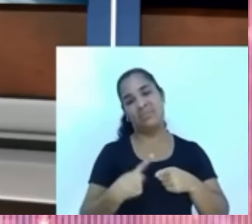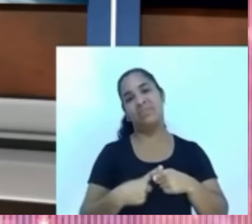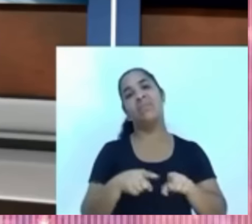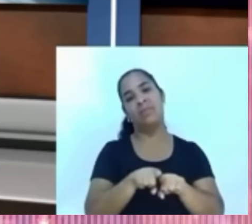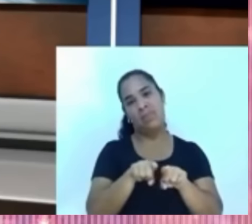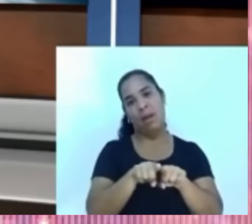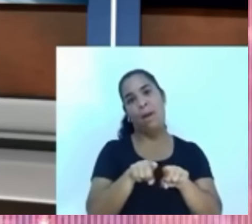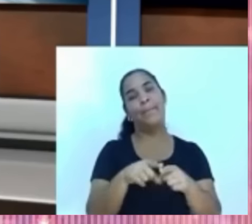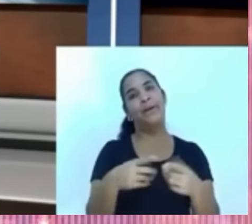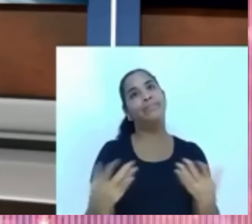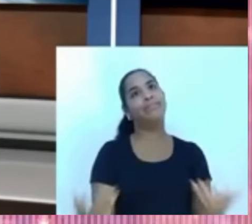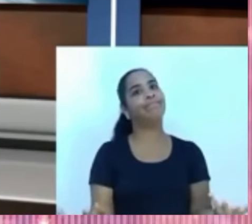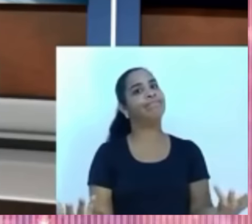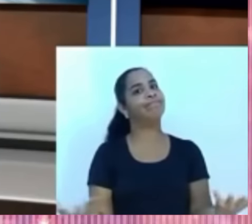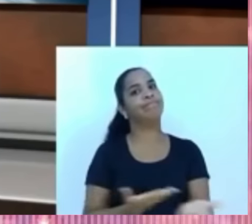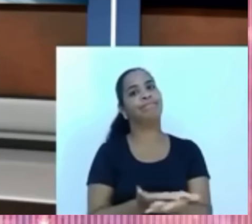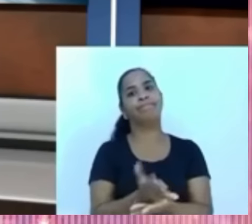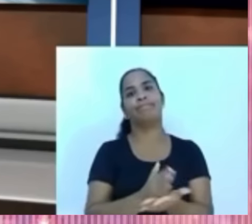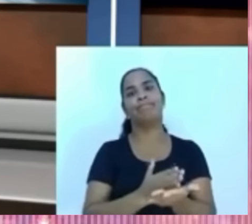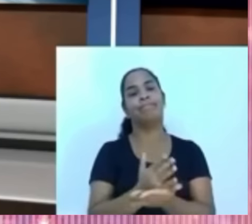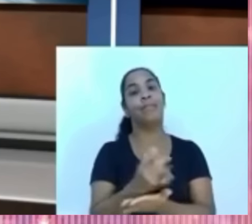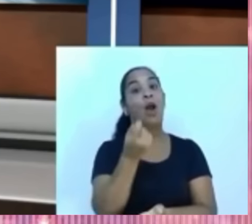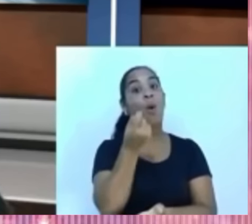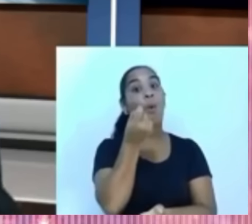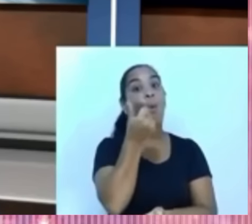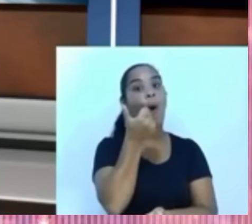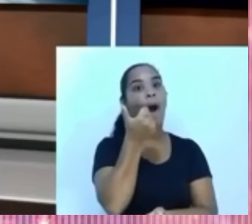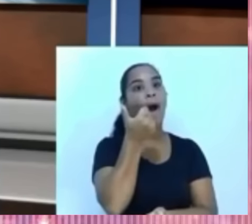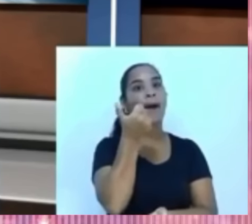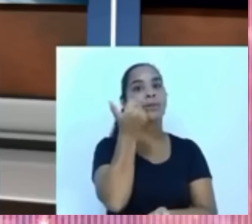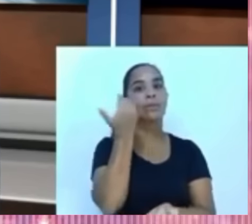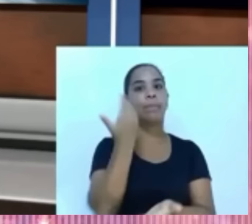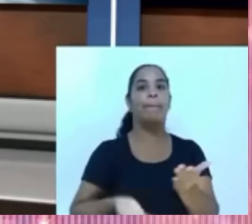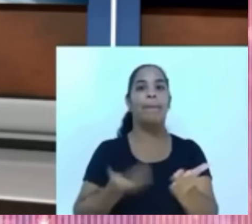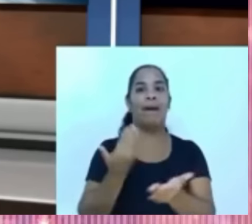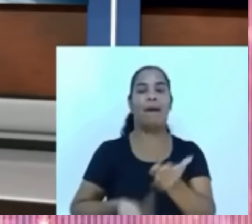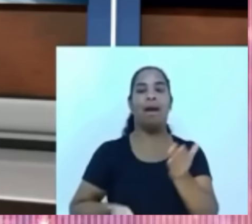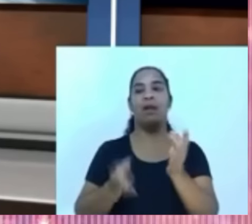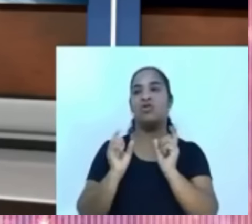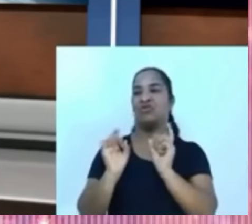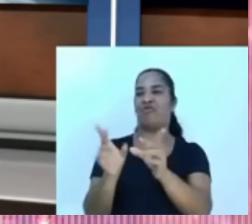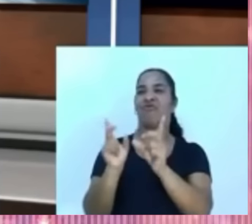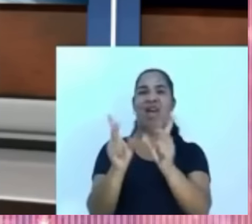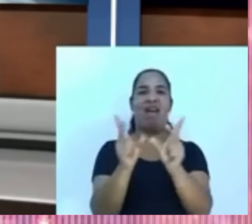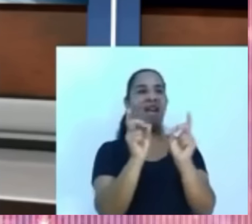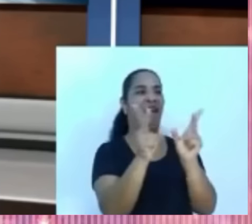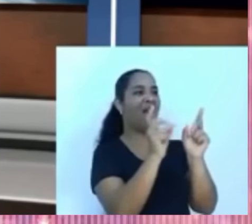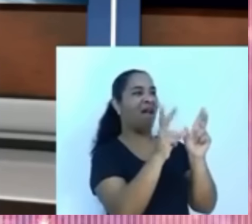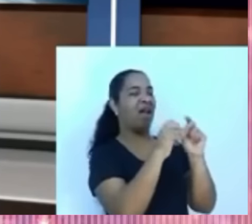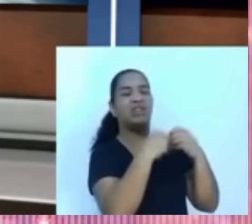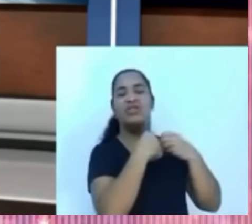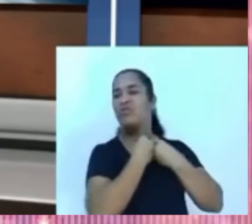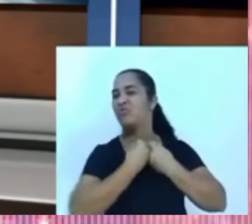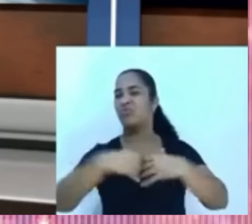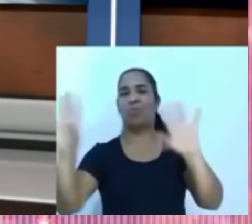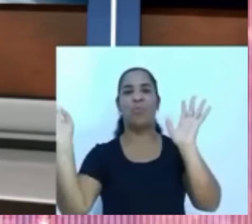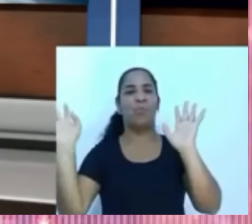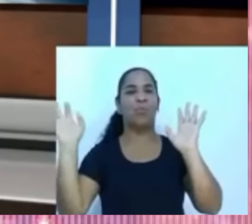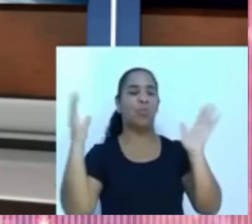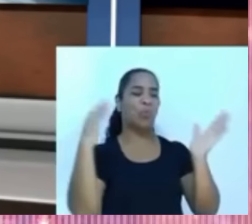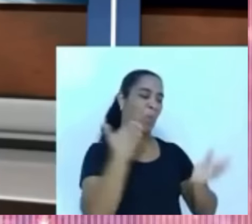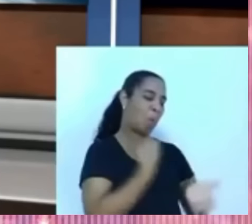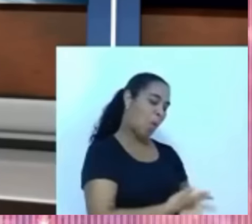desagradável a falência vende tudo que tem chega à pobreza digna trabalha